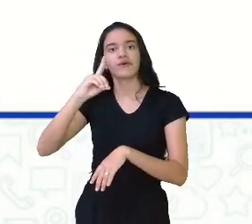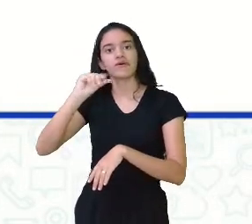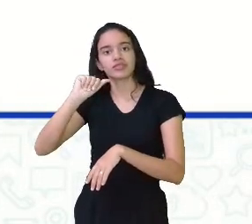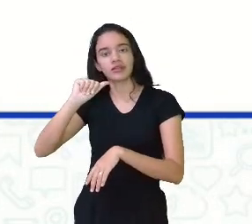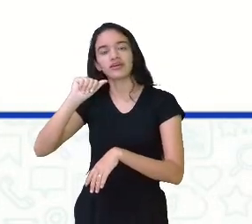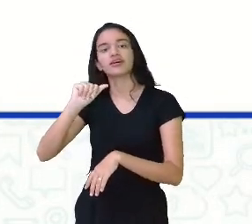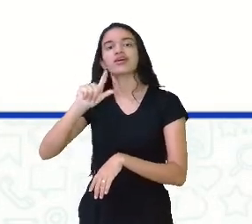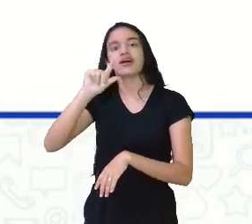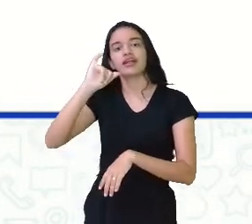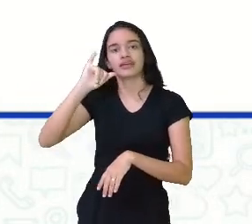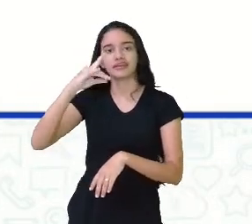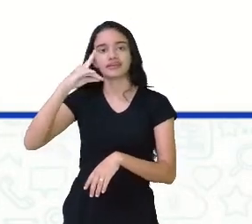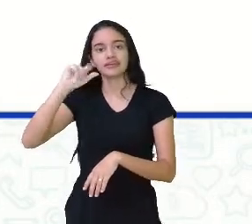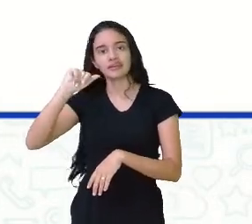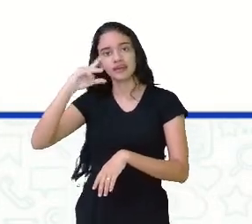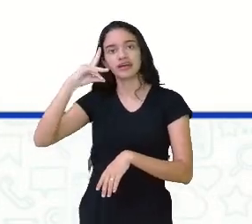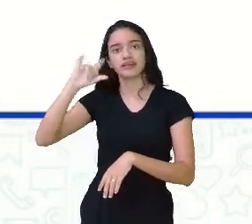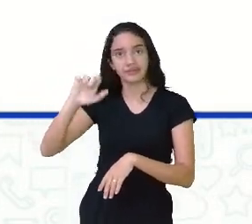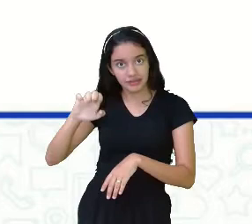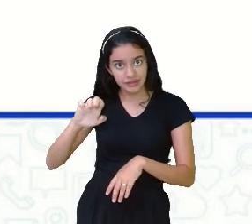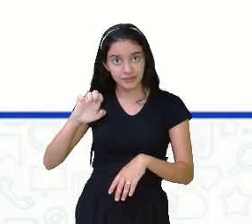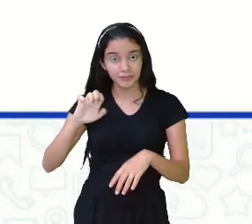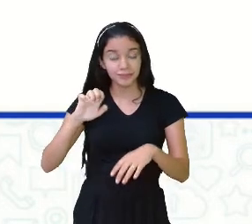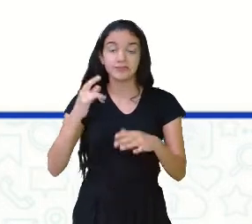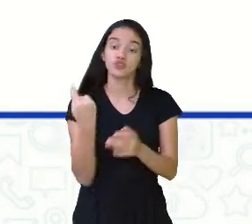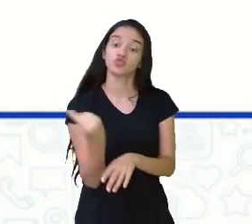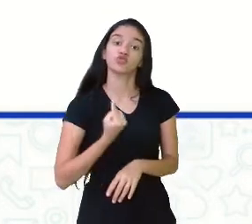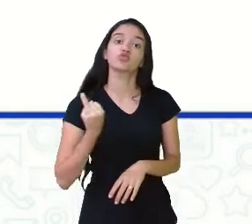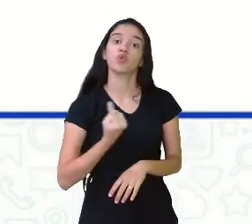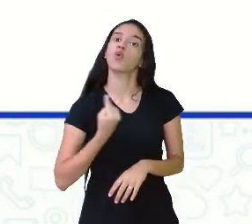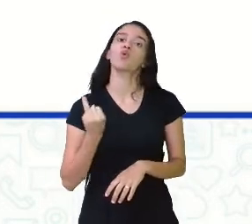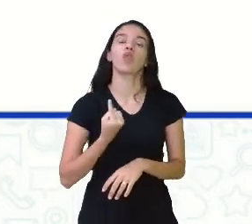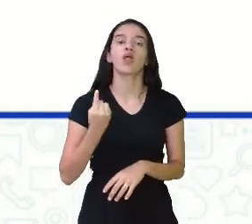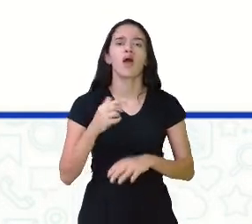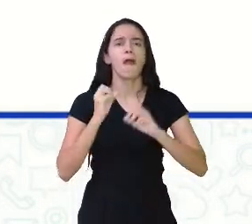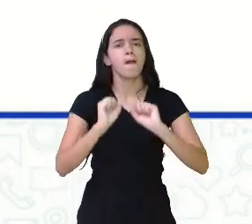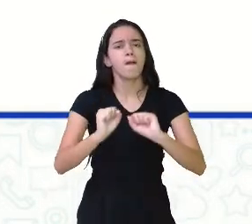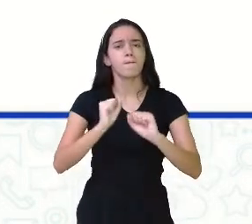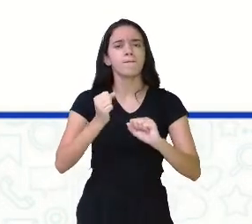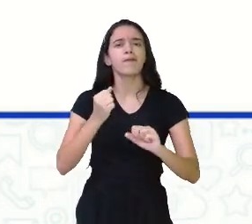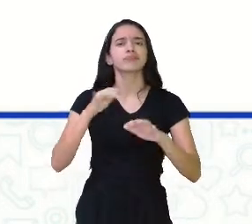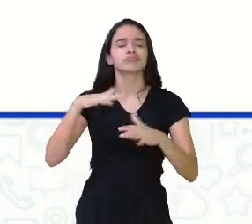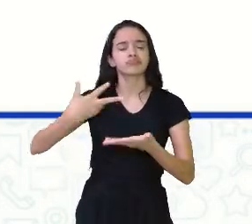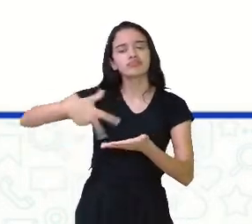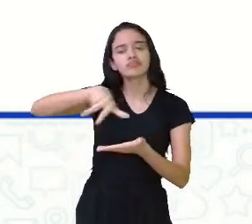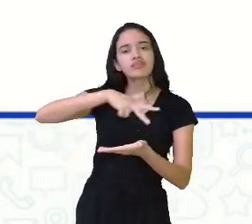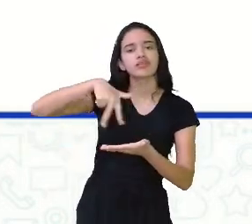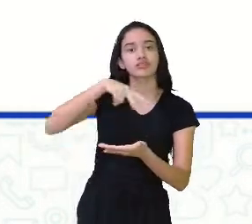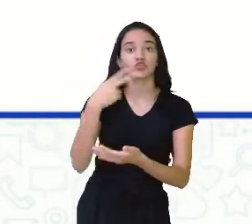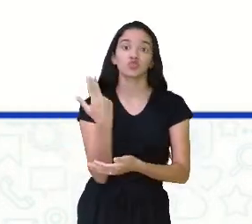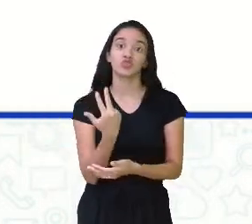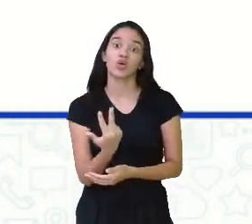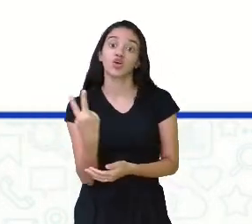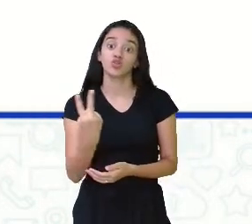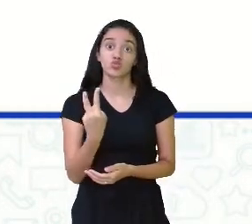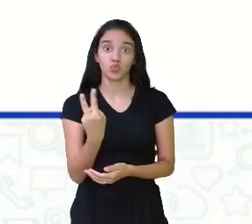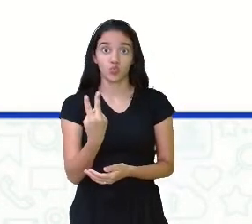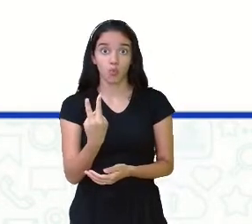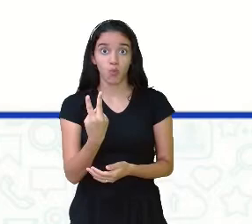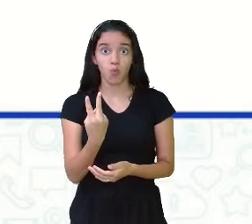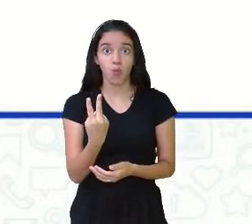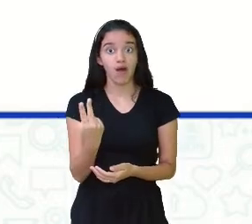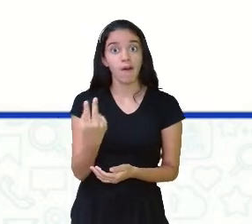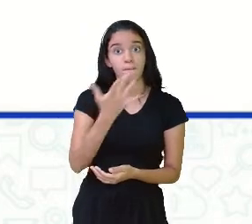sozinha, a gente chama isso de modalidade solo, eu posso dançar em par e eu posso dançar em